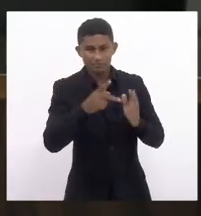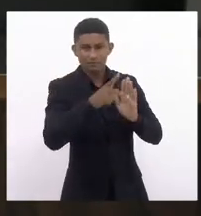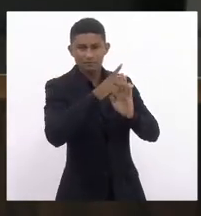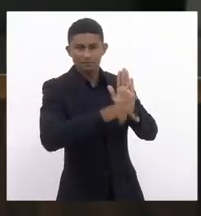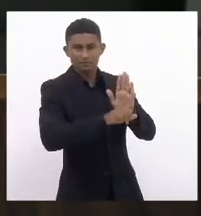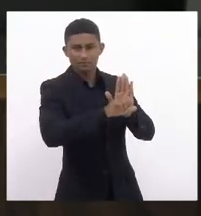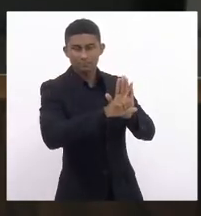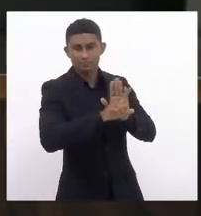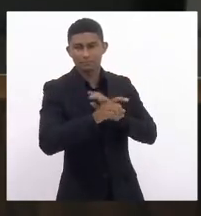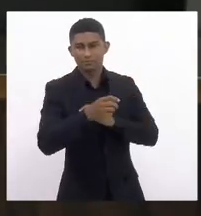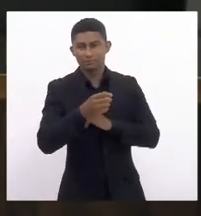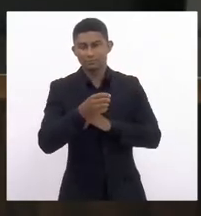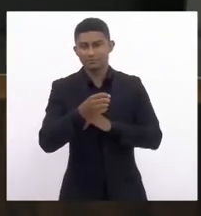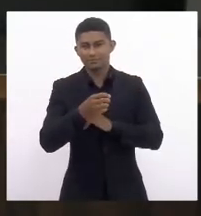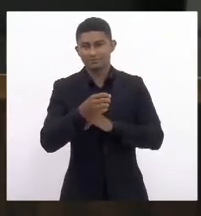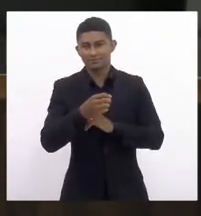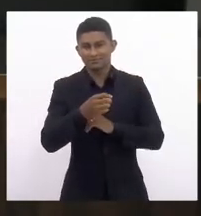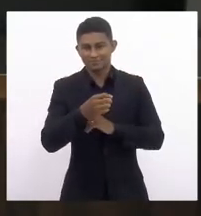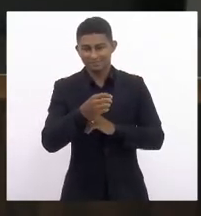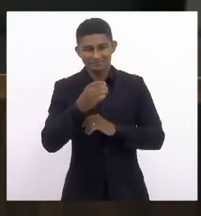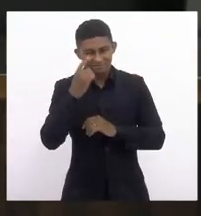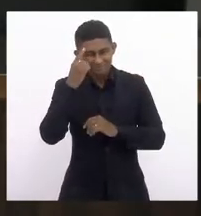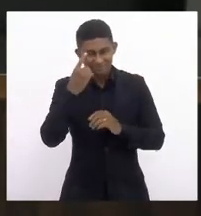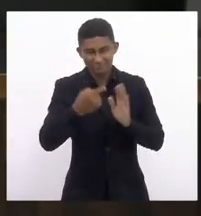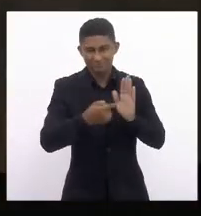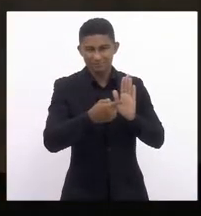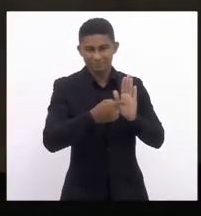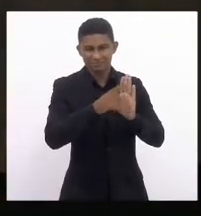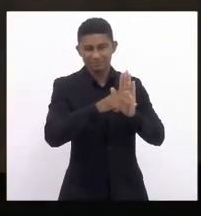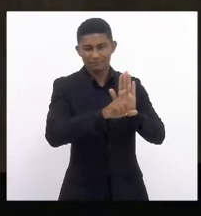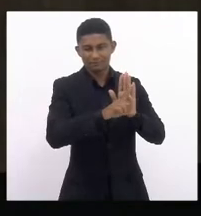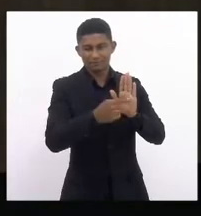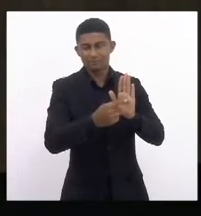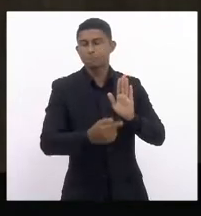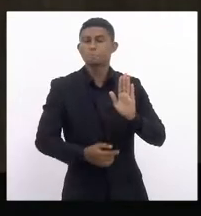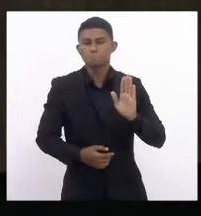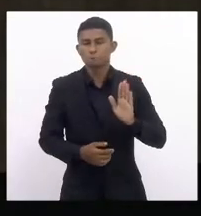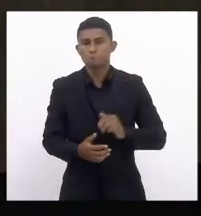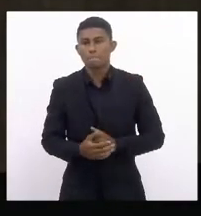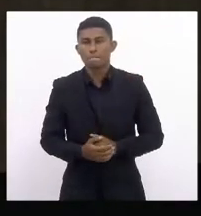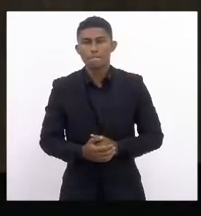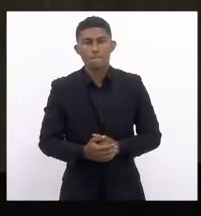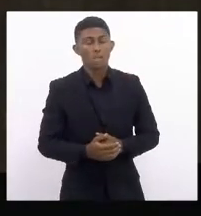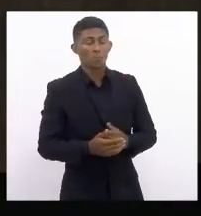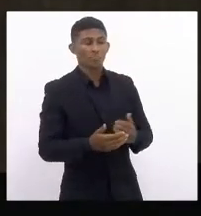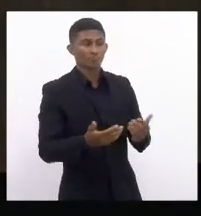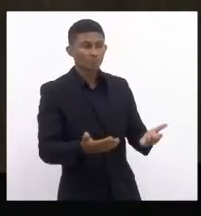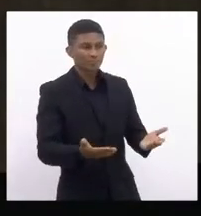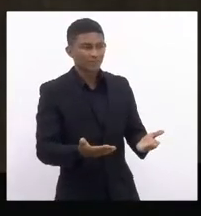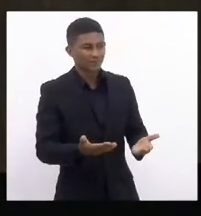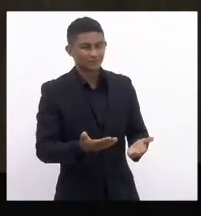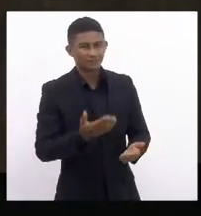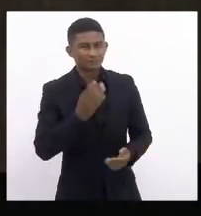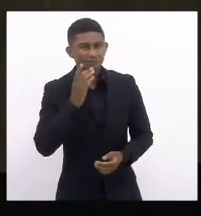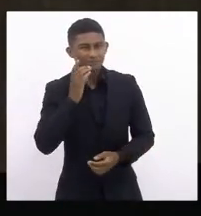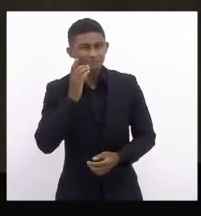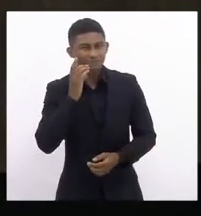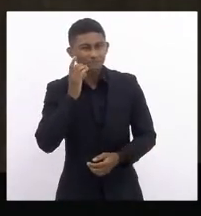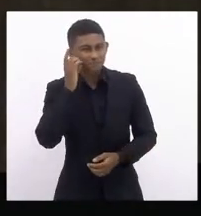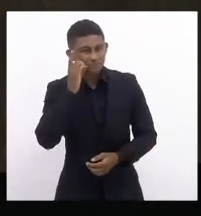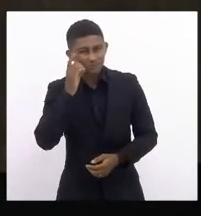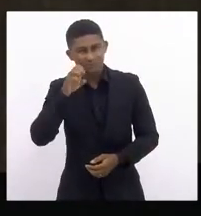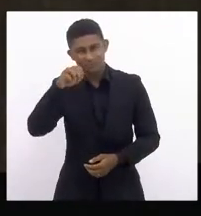783A de 19, de autoria do deputado Marcelo Dino. Senhor presidente, pediu-me o deputado Márcio